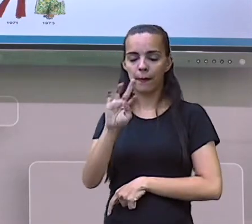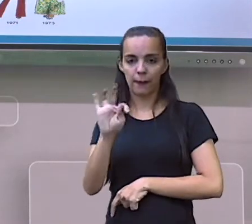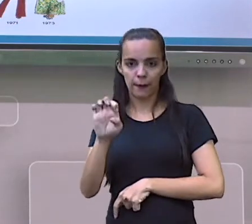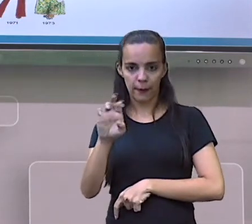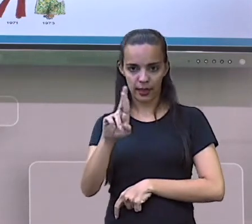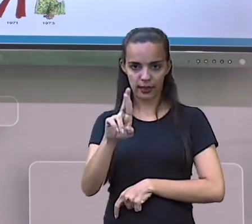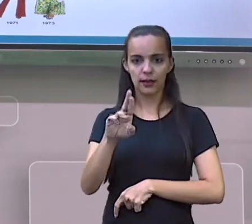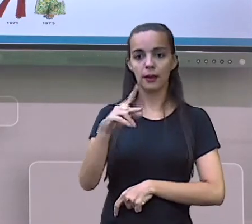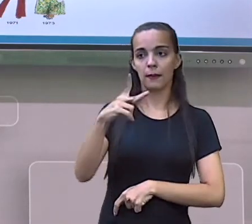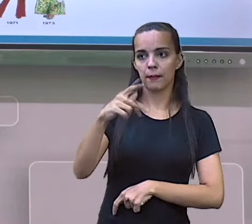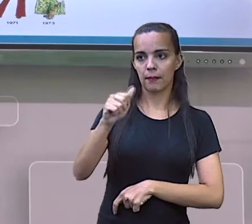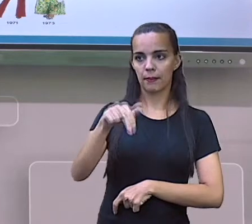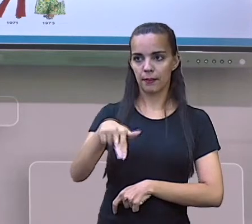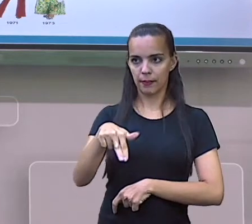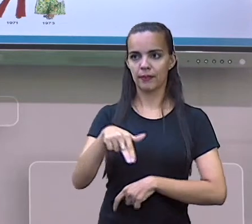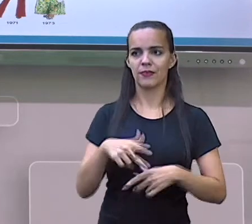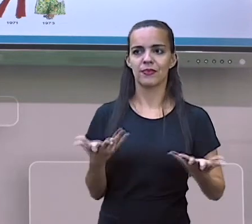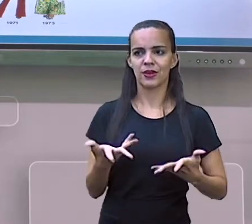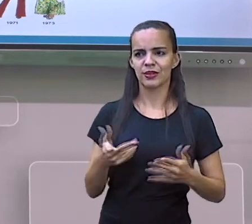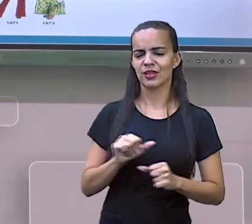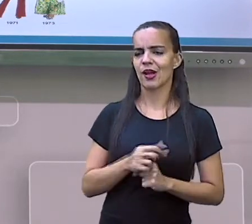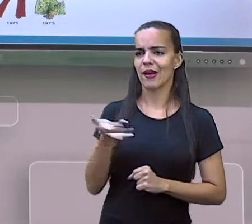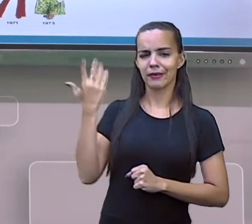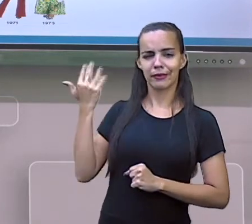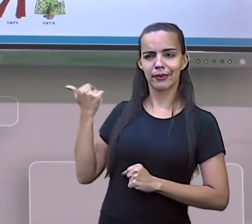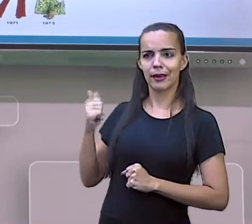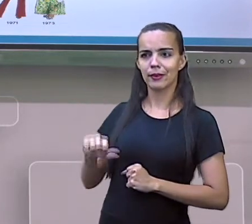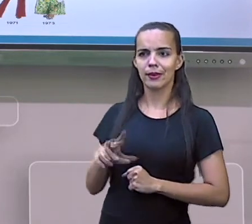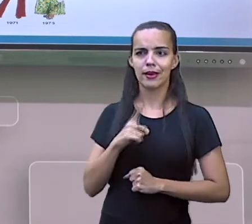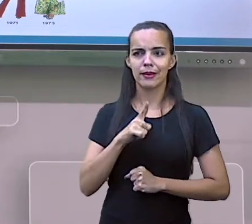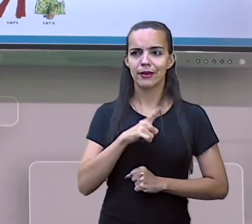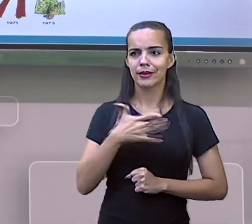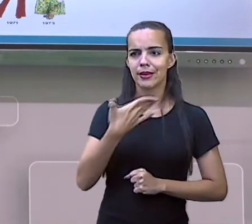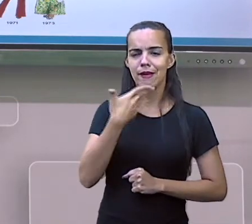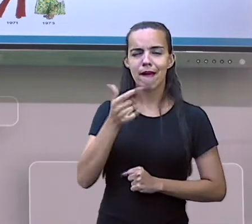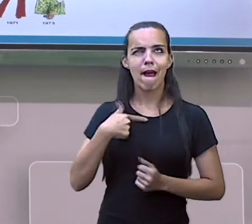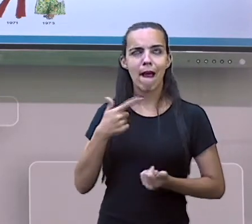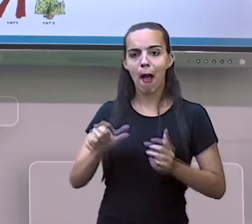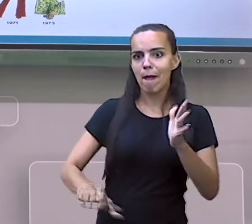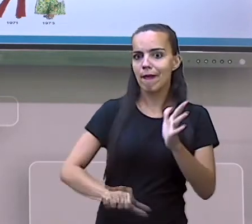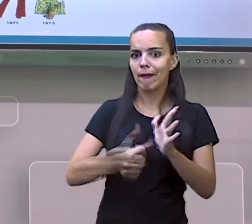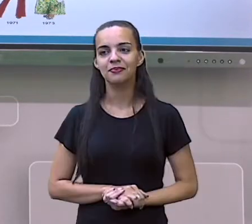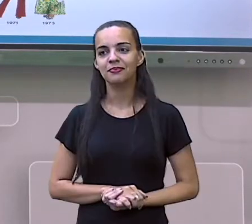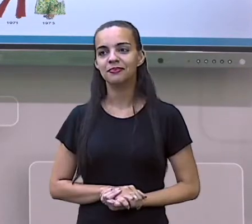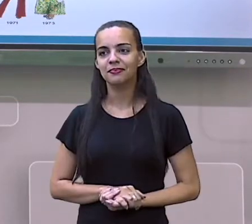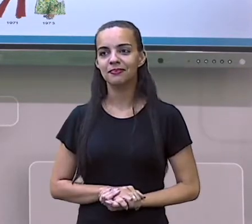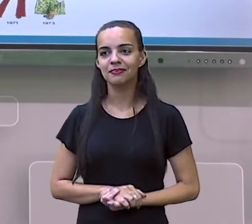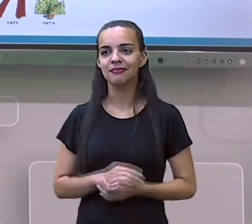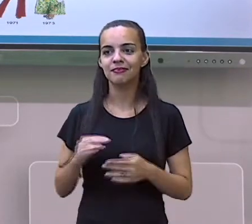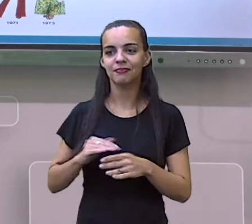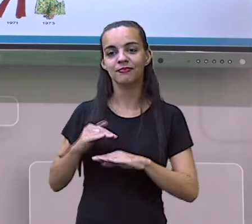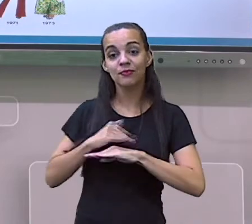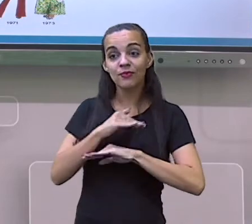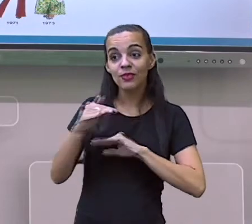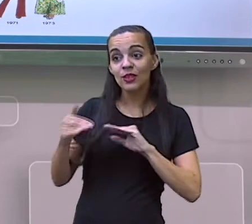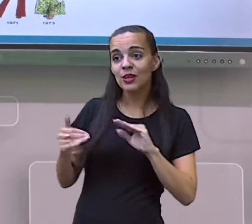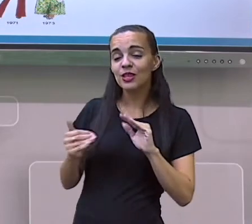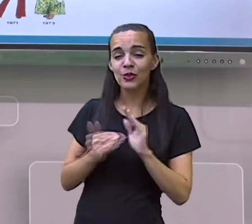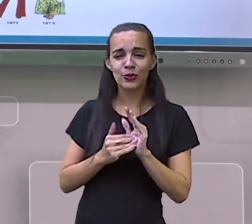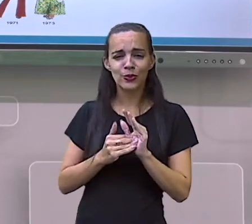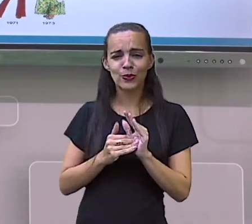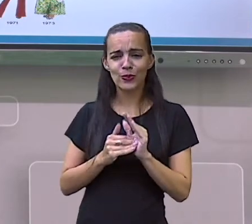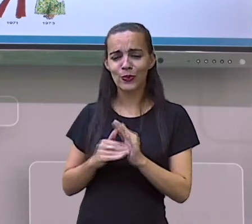bem infantil para os dias de hoje, mas na época eram recordes de bilheteria. Todos os temas da